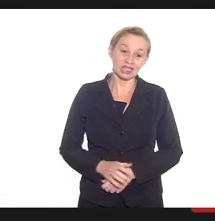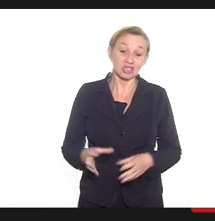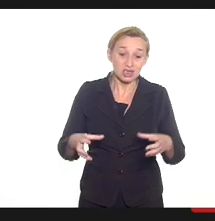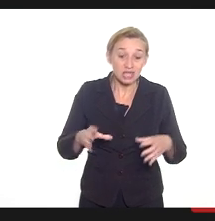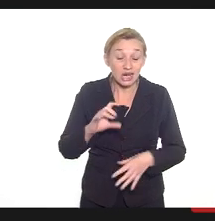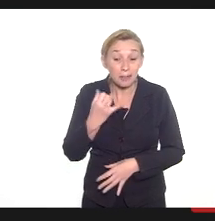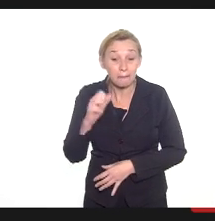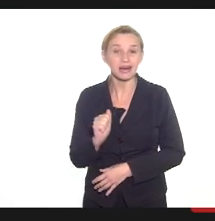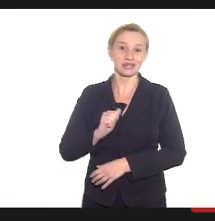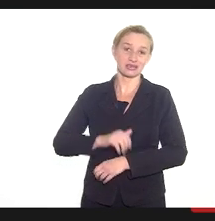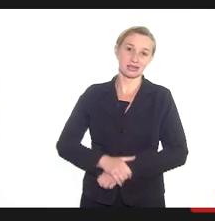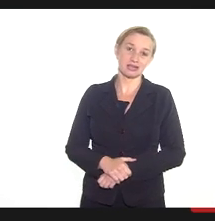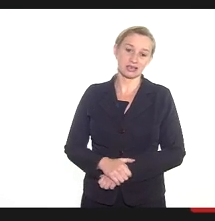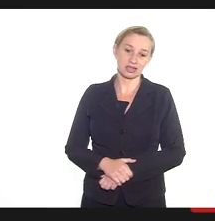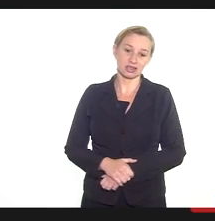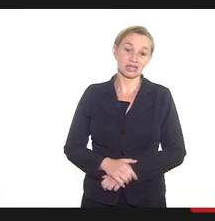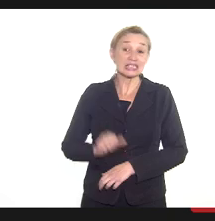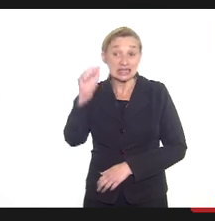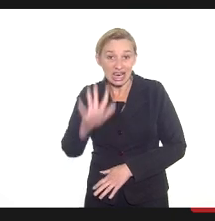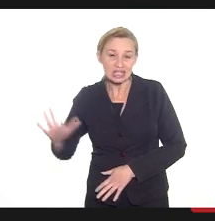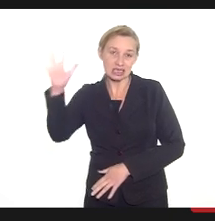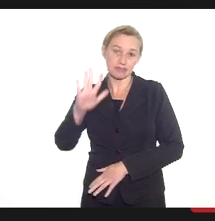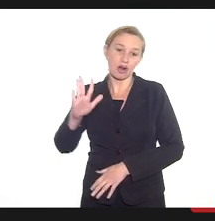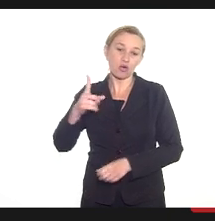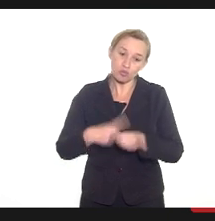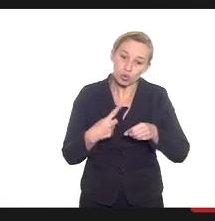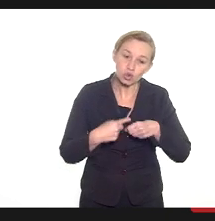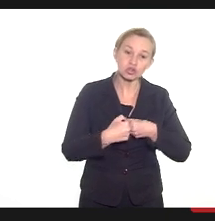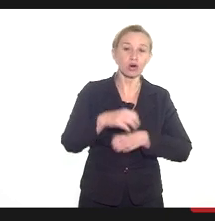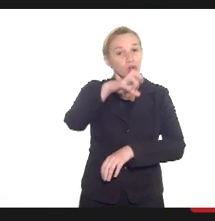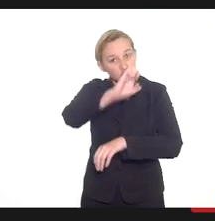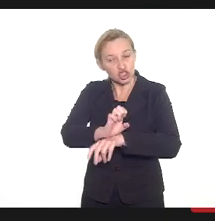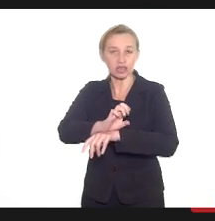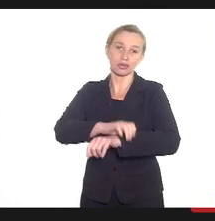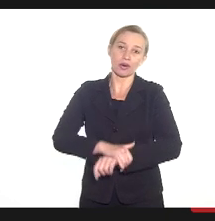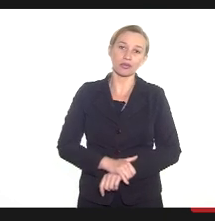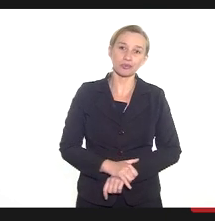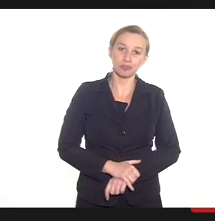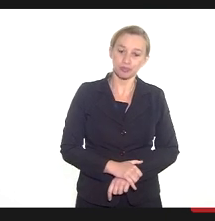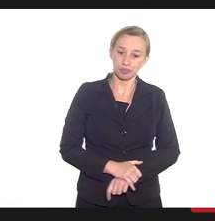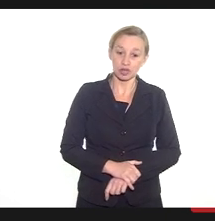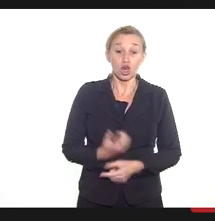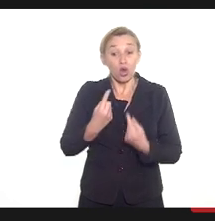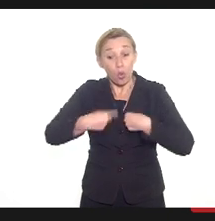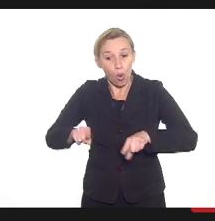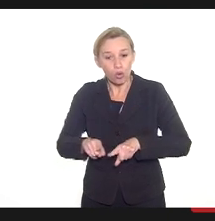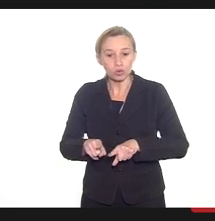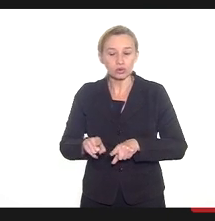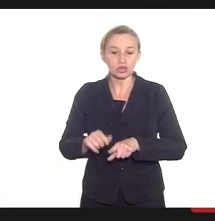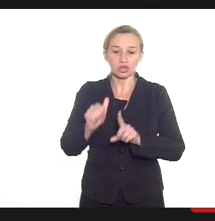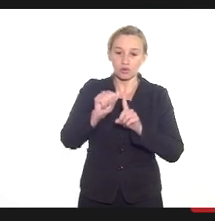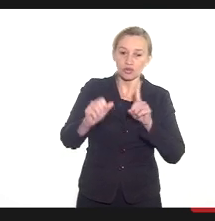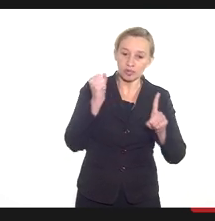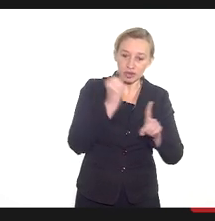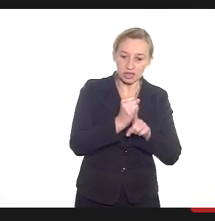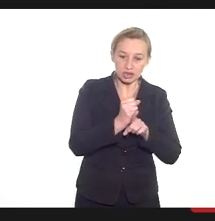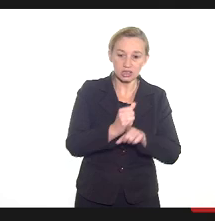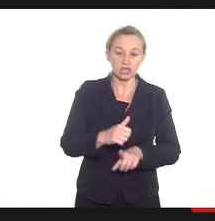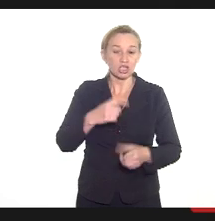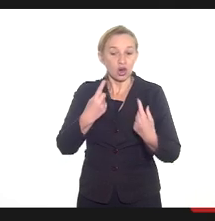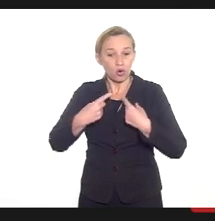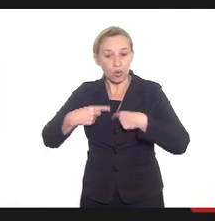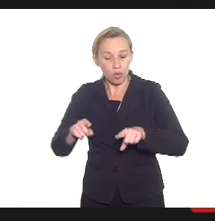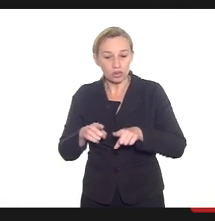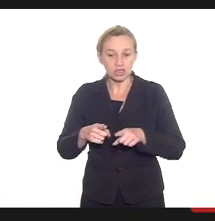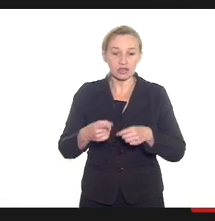campanha nacional, municipal, estadual contra o feminicídio, contra a